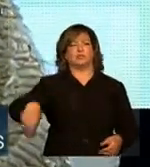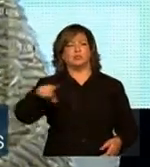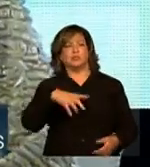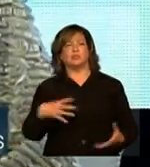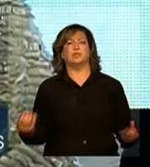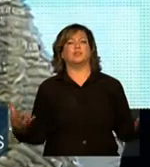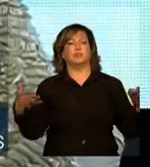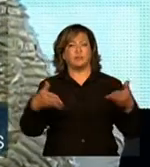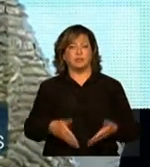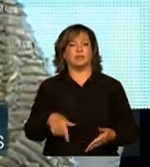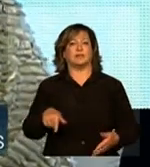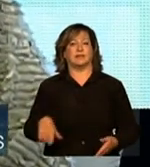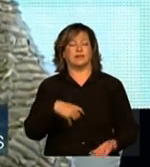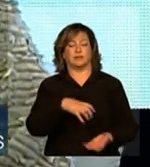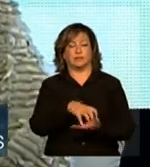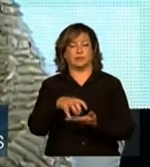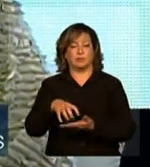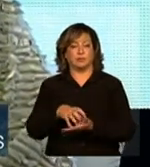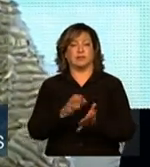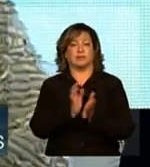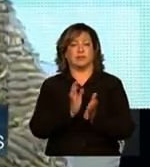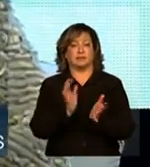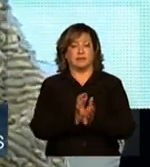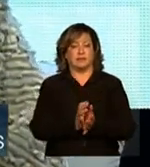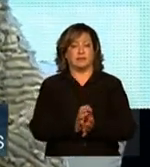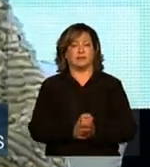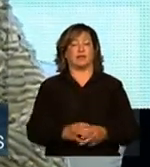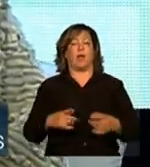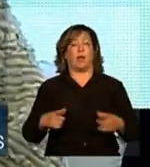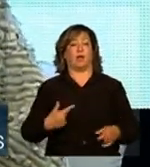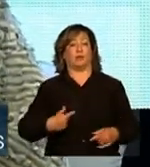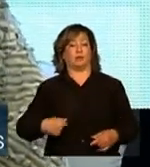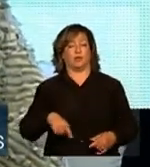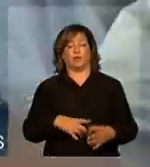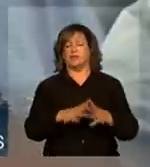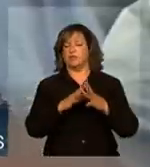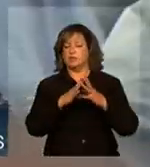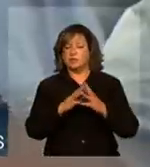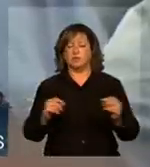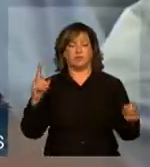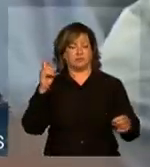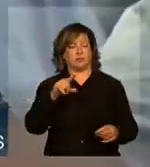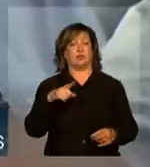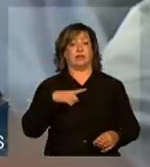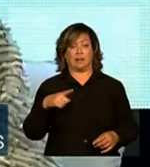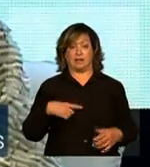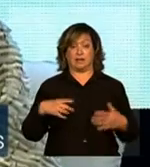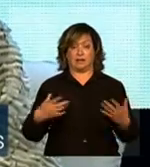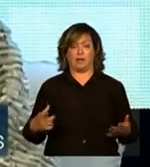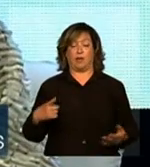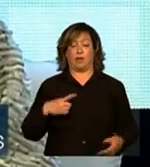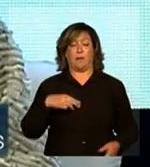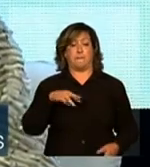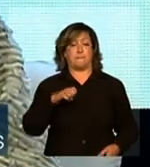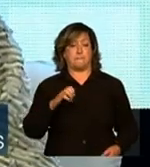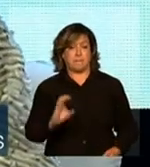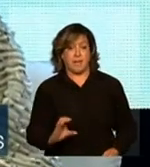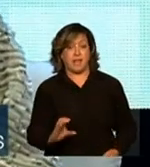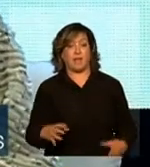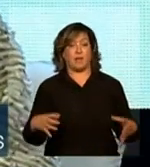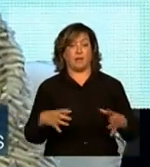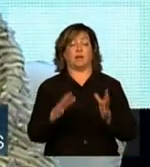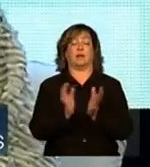luta da intersetorialidade, da construção do Estado, onde a gente rompa com as caixinhas. Então, nós temos o pessoal do MEC aqui,